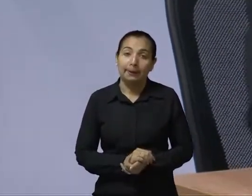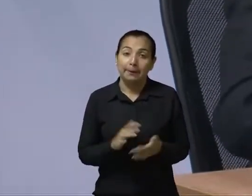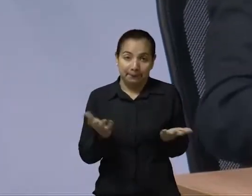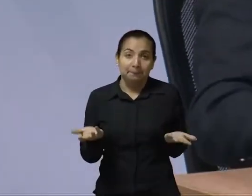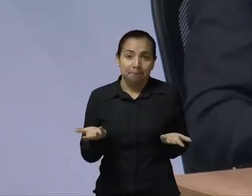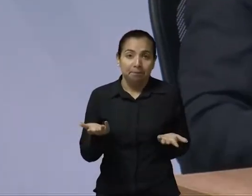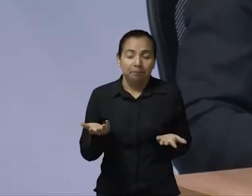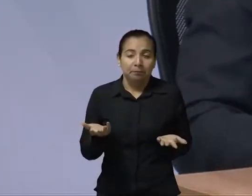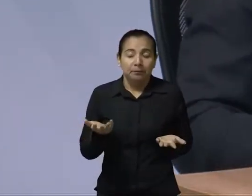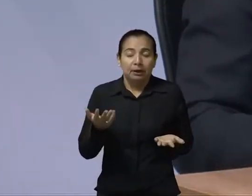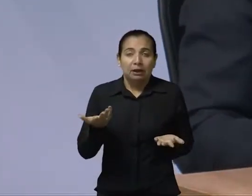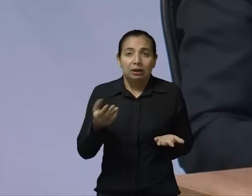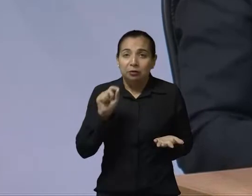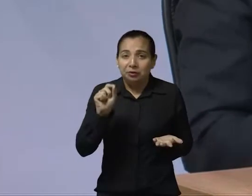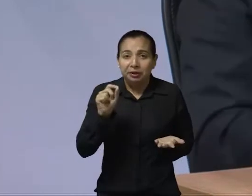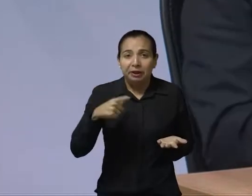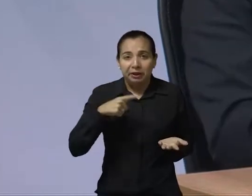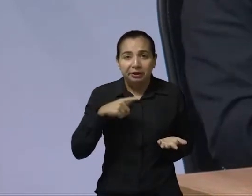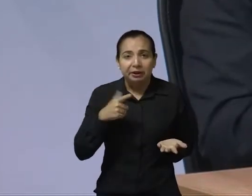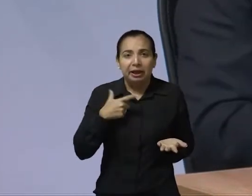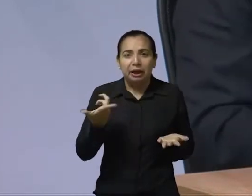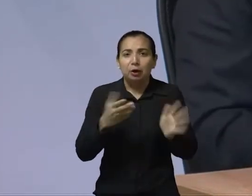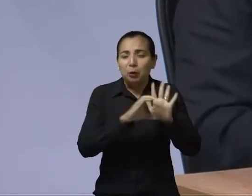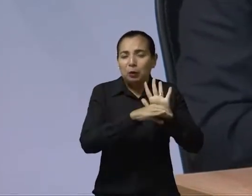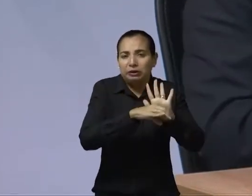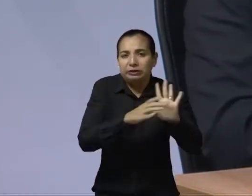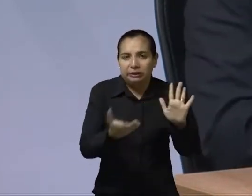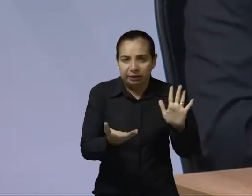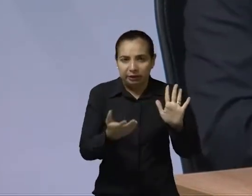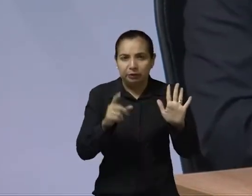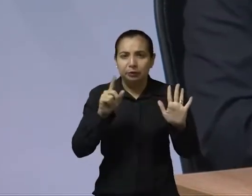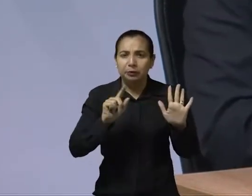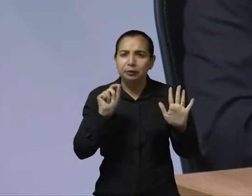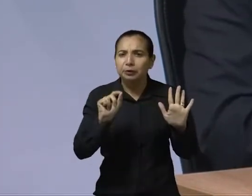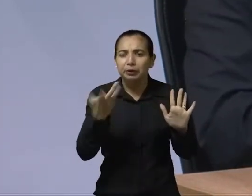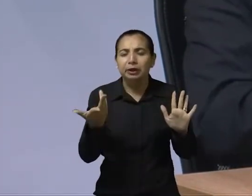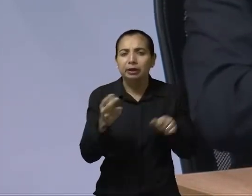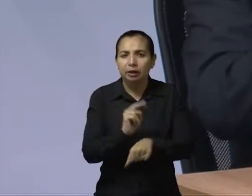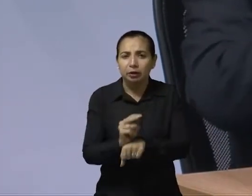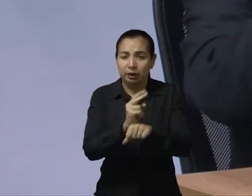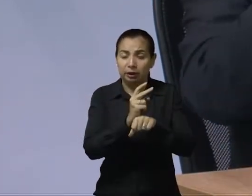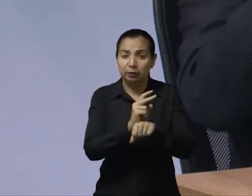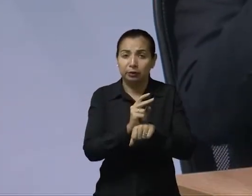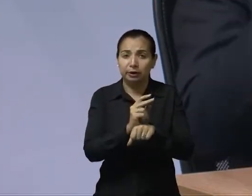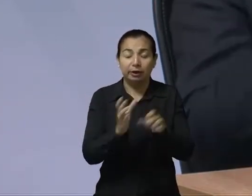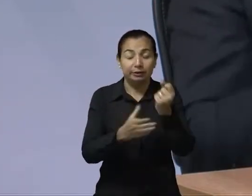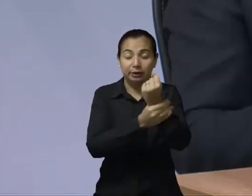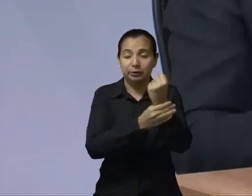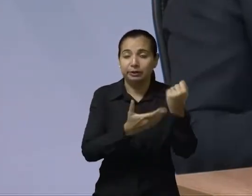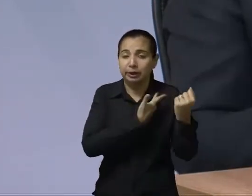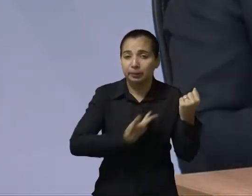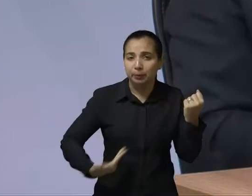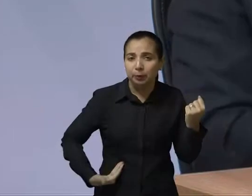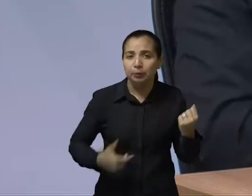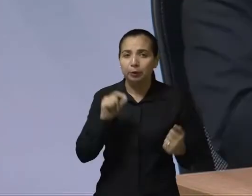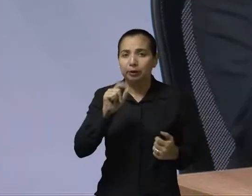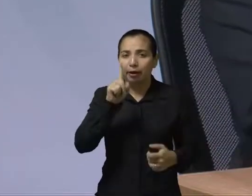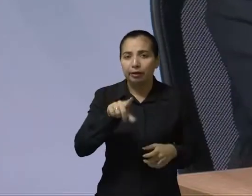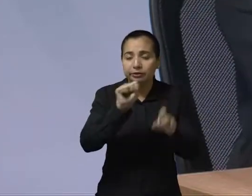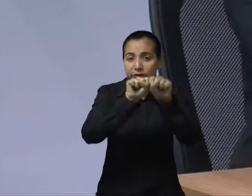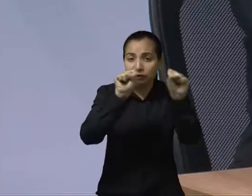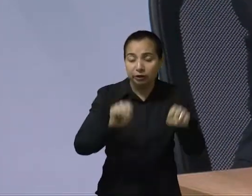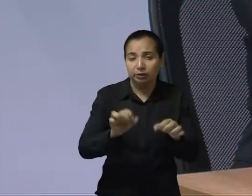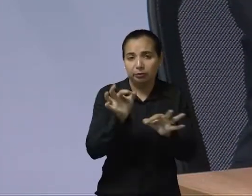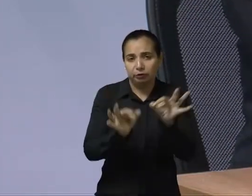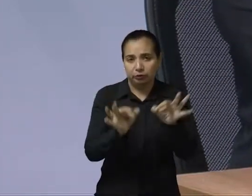ordem conceitual. A segurança pública está dentro daquilo que nós chamamos do sistema de justiça, que nós